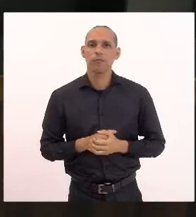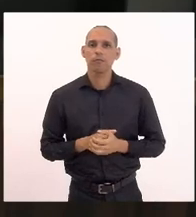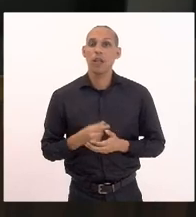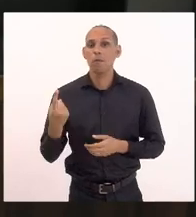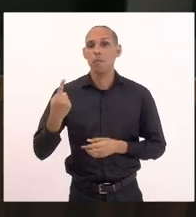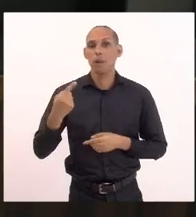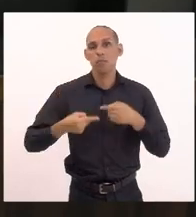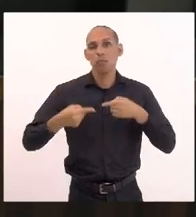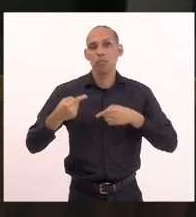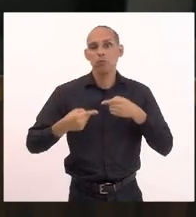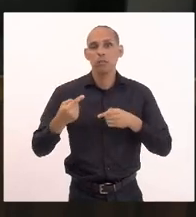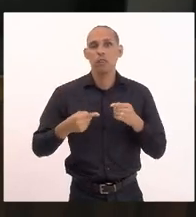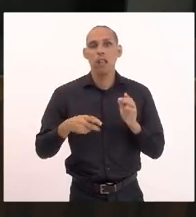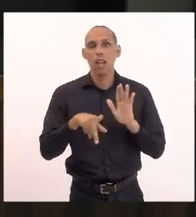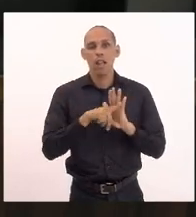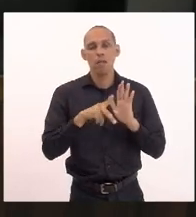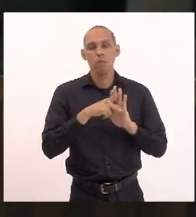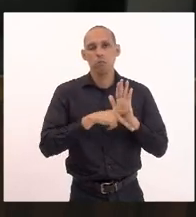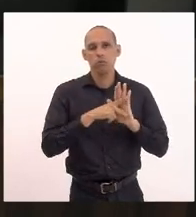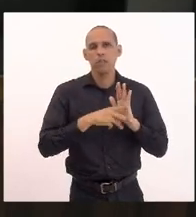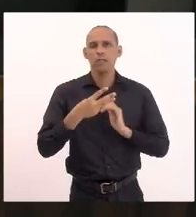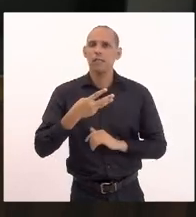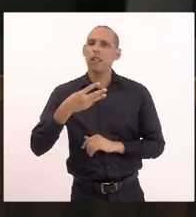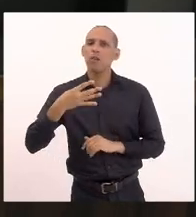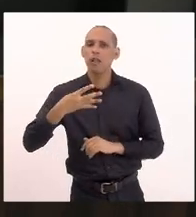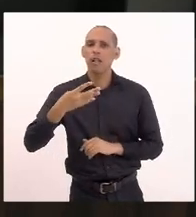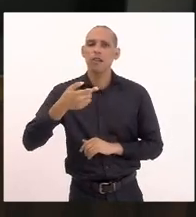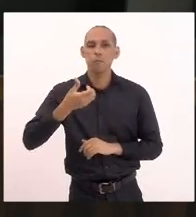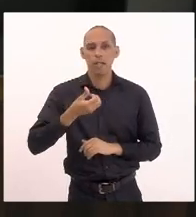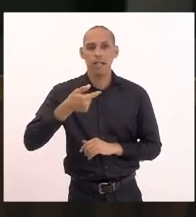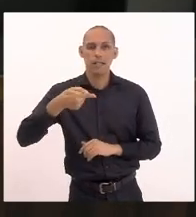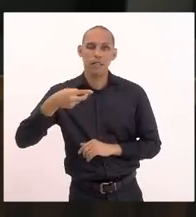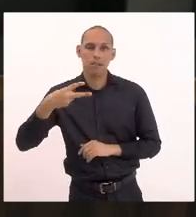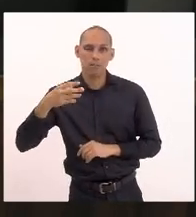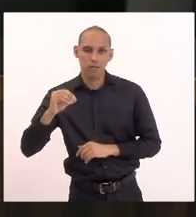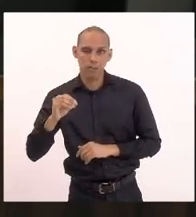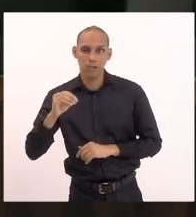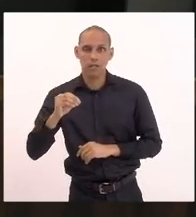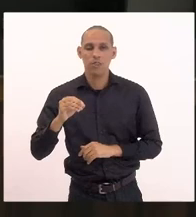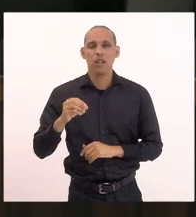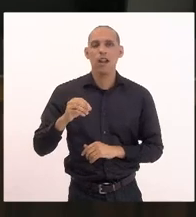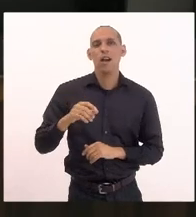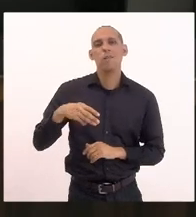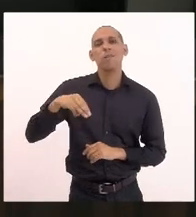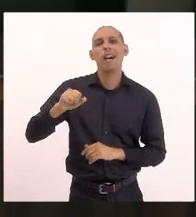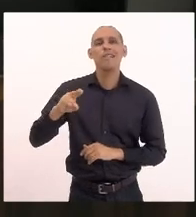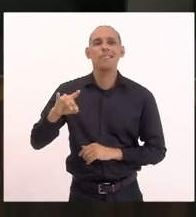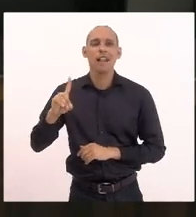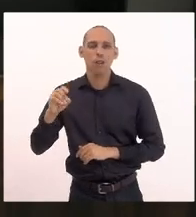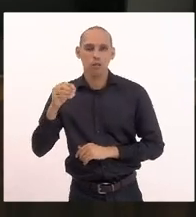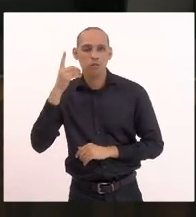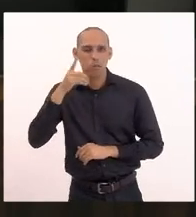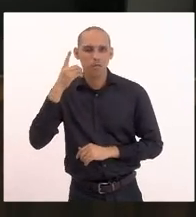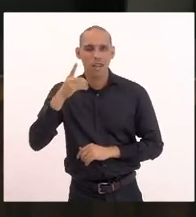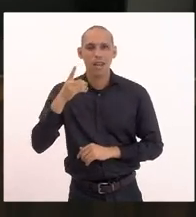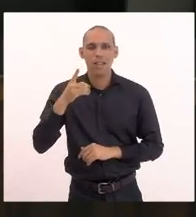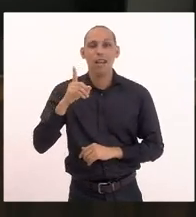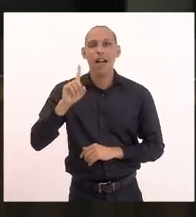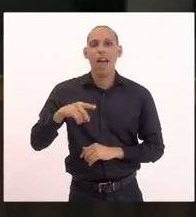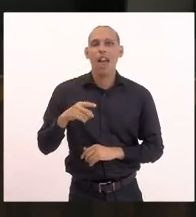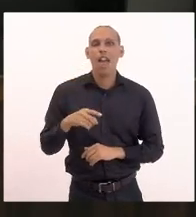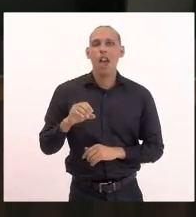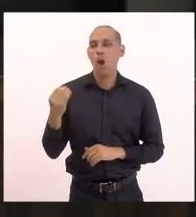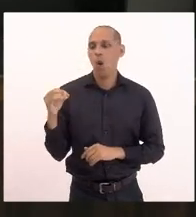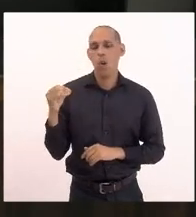primeira discussão, projeto de lei 3467-20, de autoria do deputado Marcelo Cabeleireiro, que institui o mês de outubro como mês da